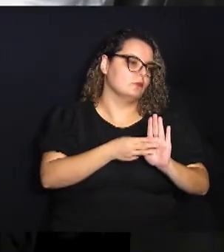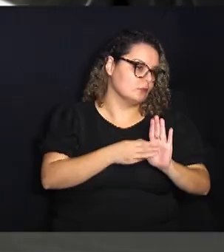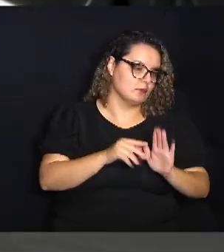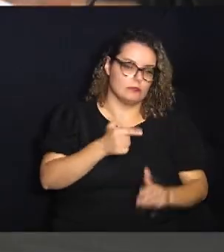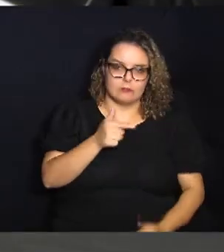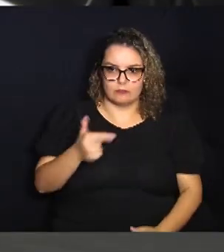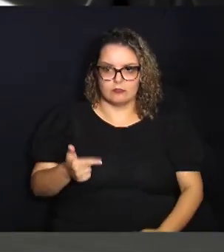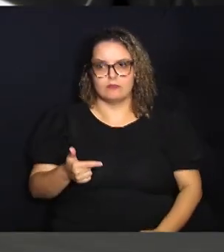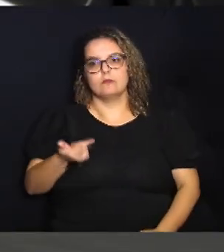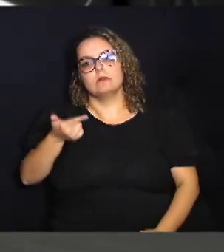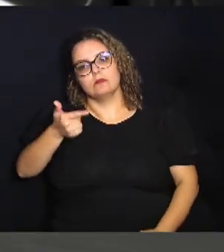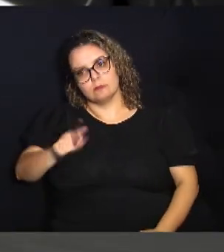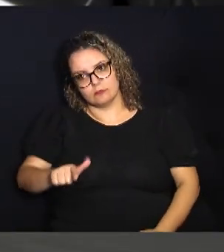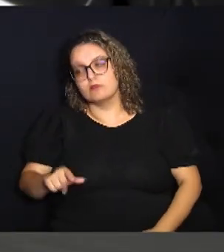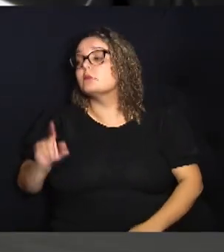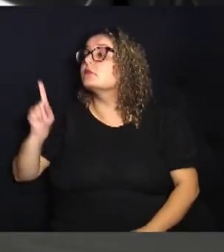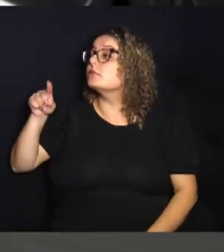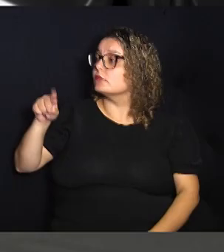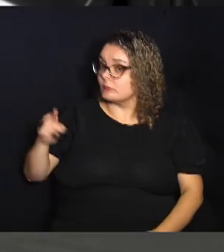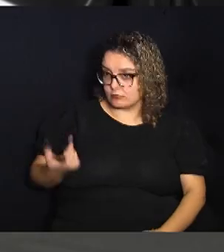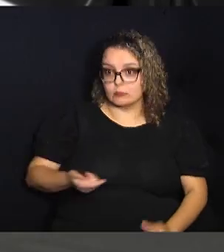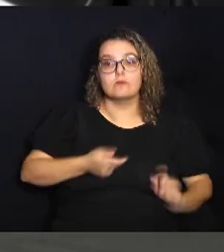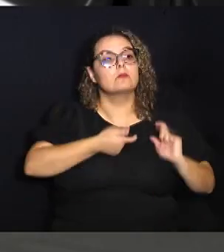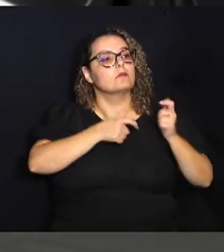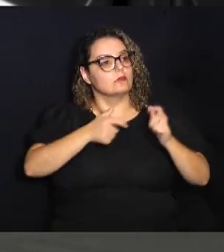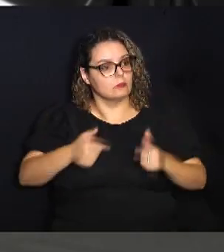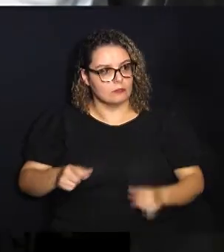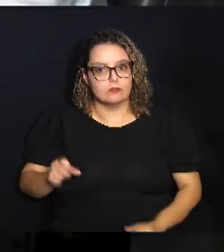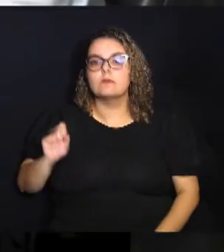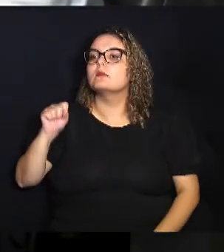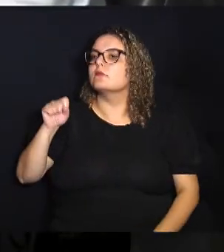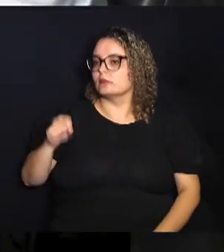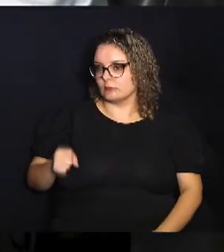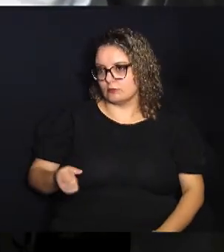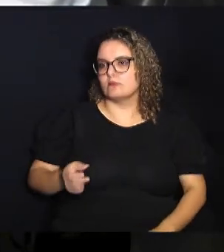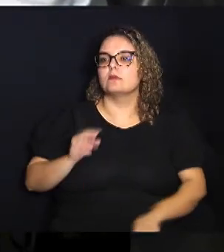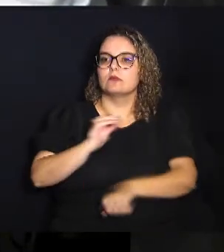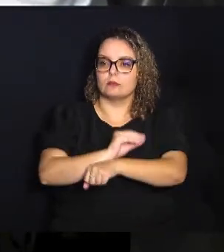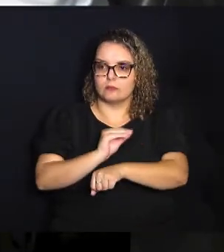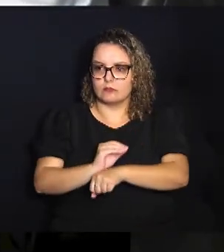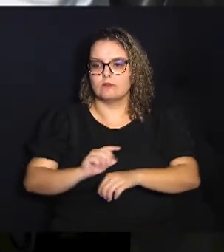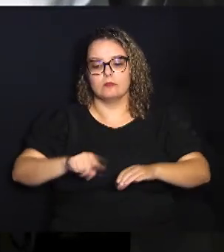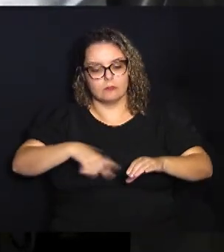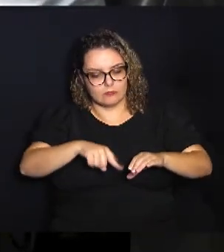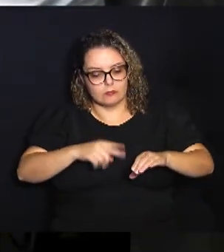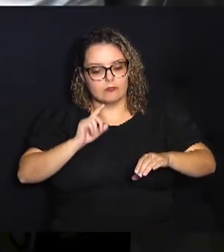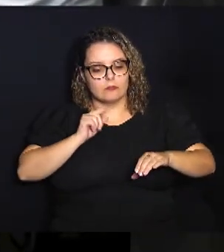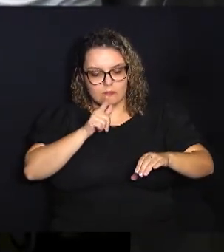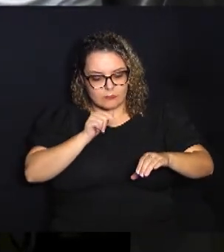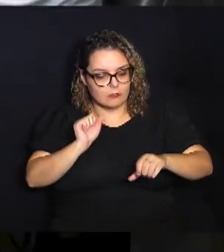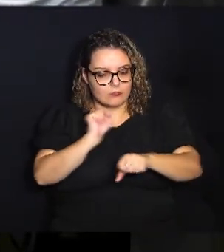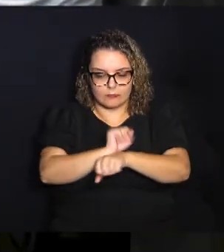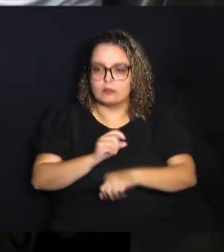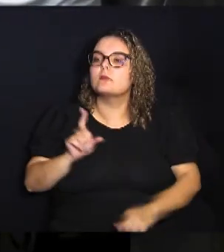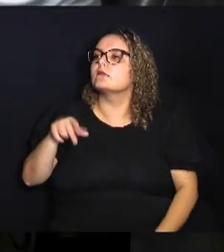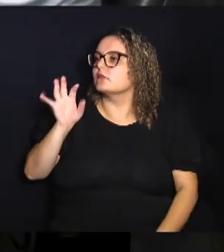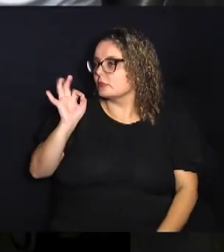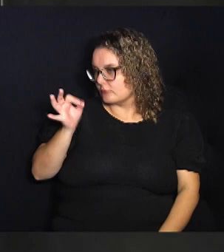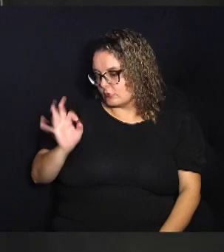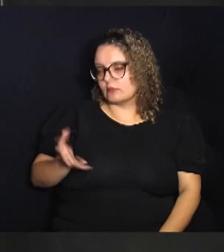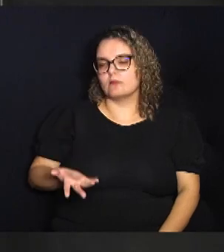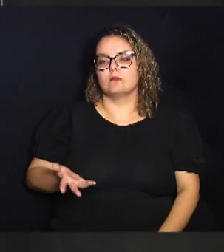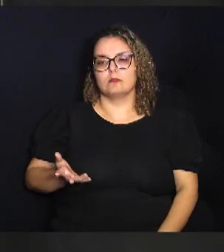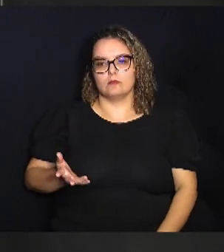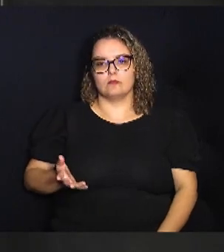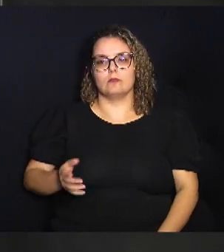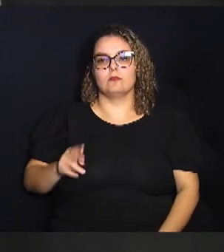ter aquelas tradicionais, que é não deixar o pote de água e tudo mais. Isso, exatamente. Então, o Wolbachia,